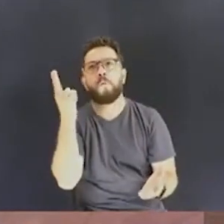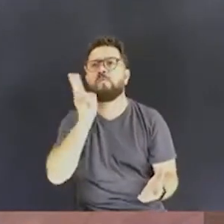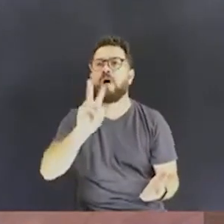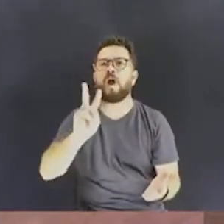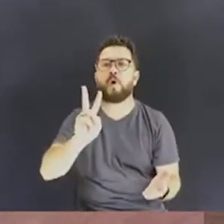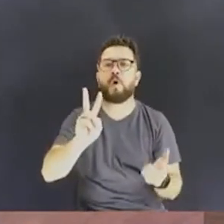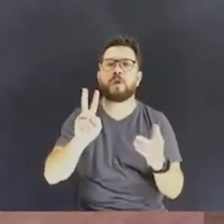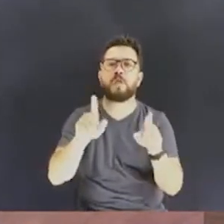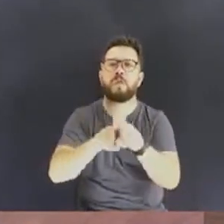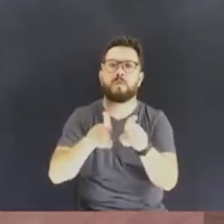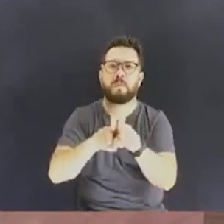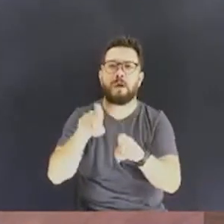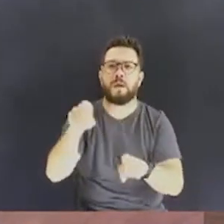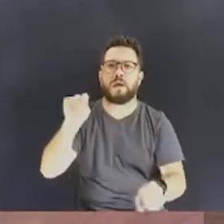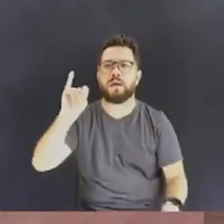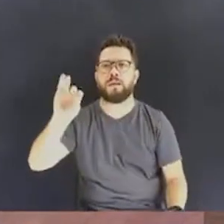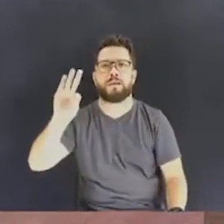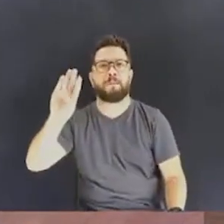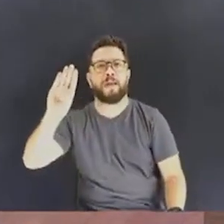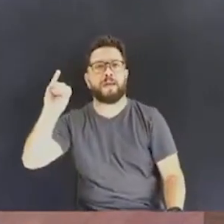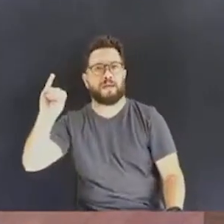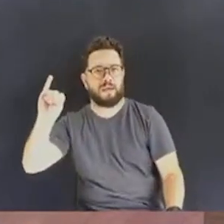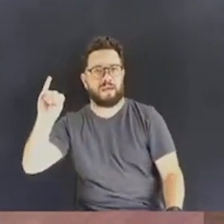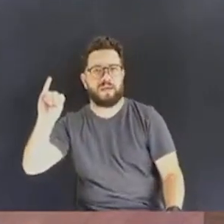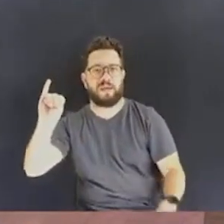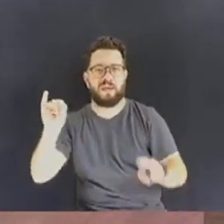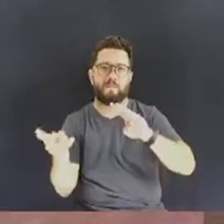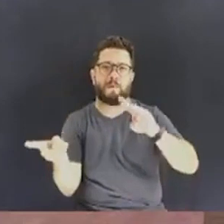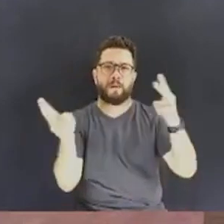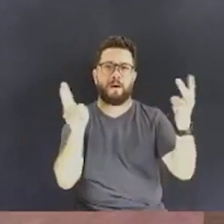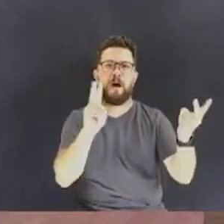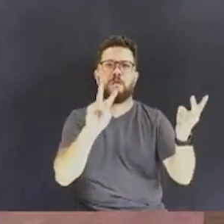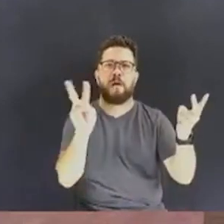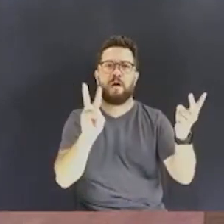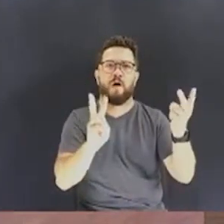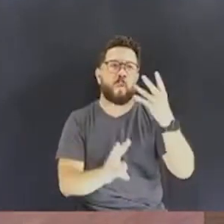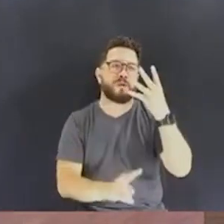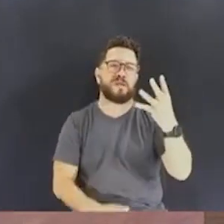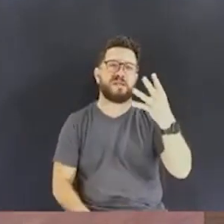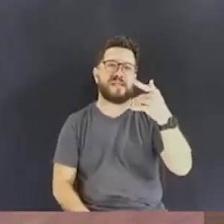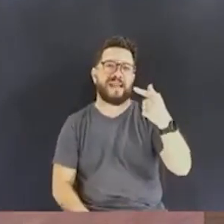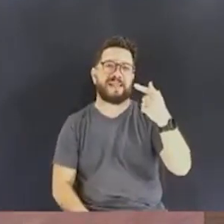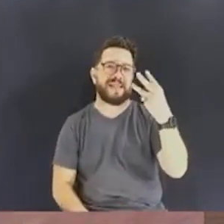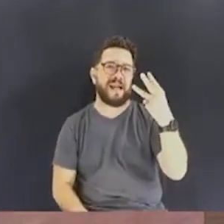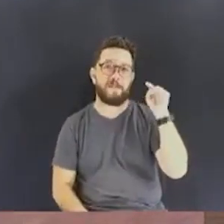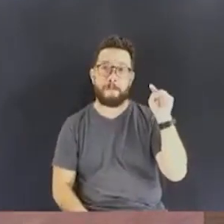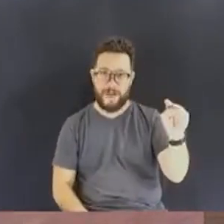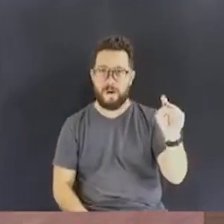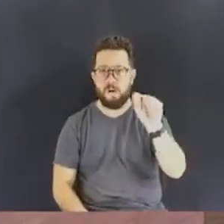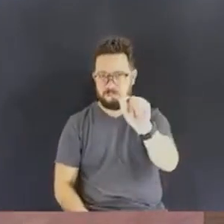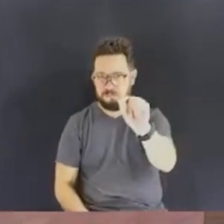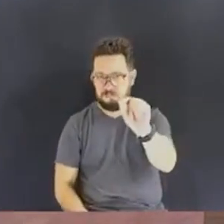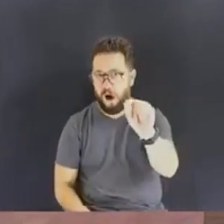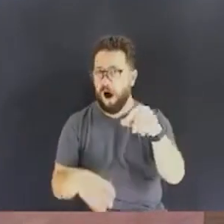da transferência de TBI é até um imóvel até 473 mil. Se há uma possibilidade de fazer um aumento, não